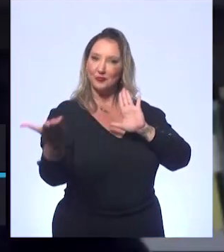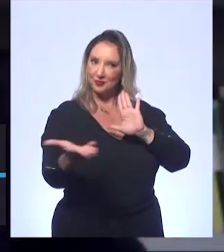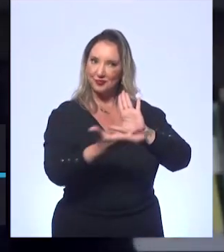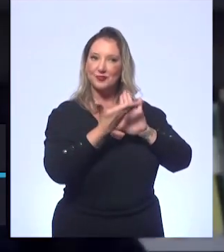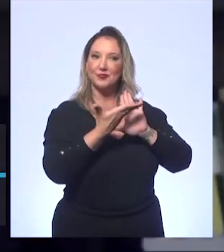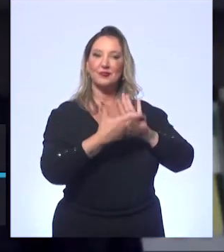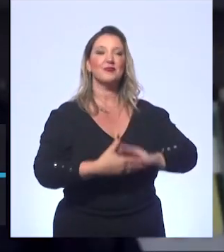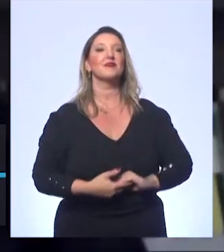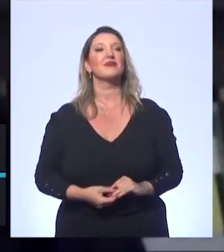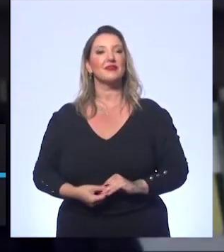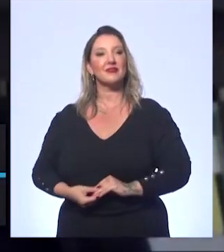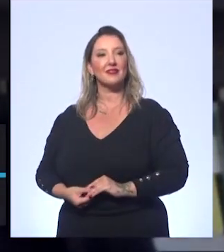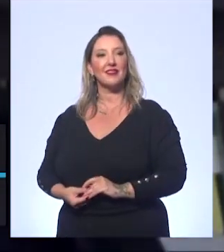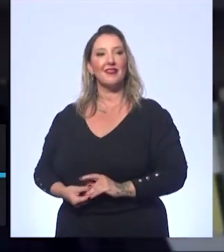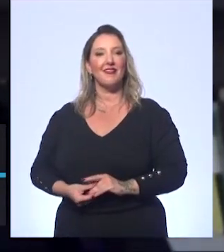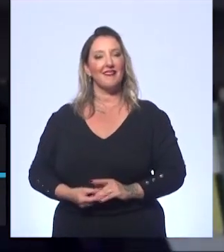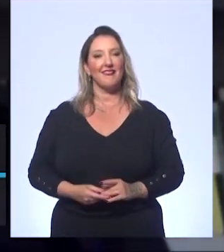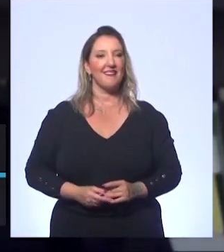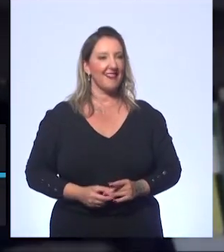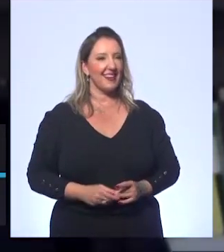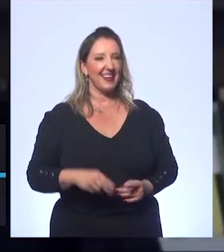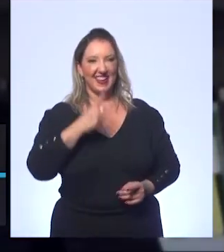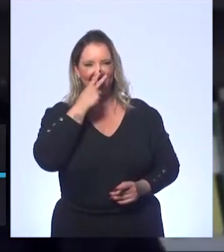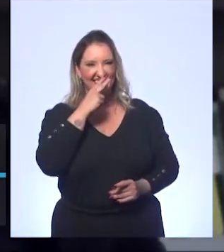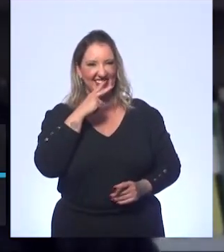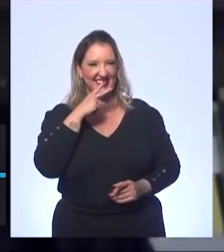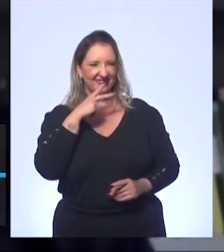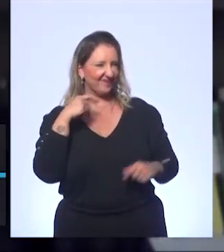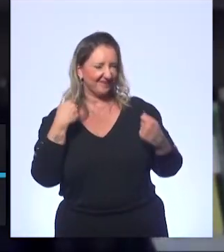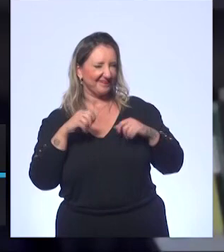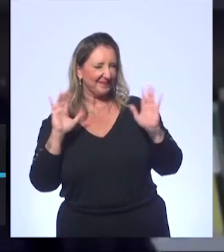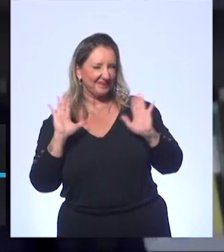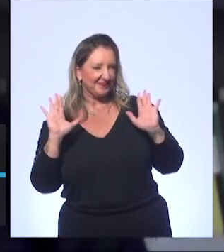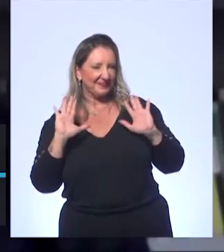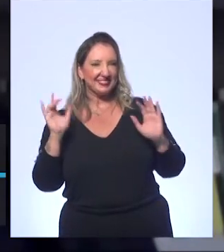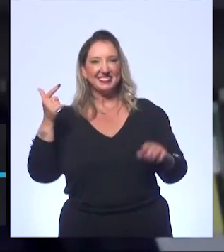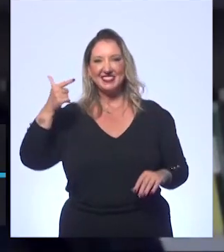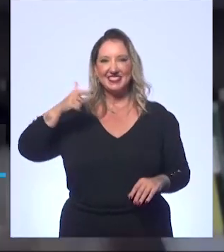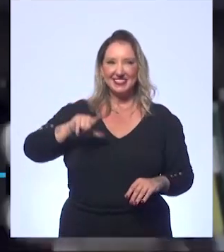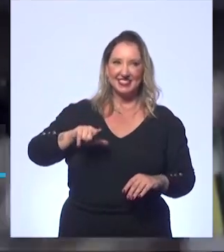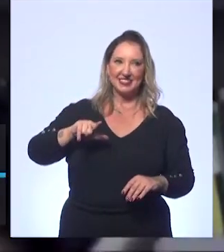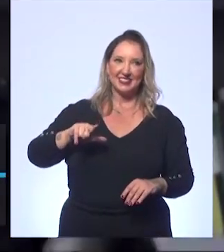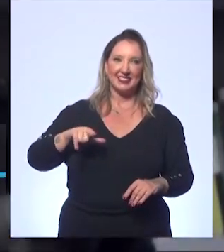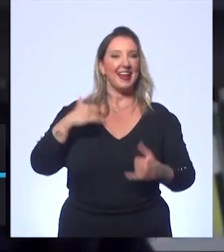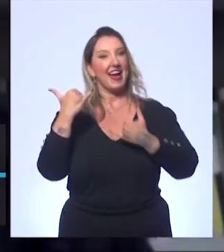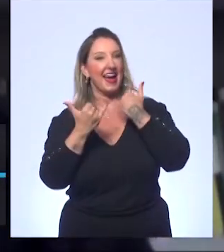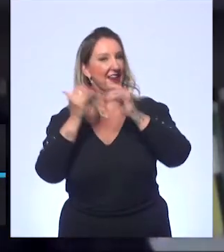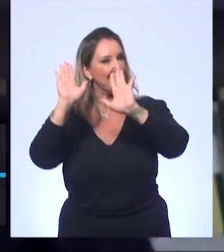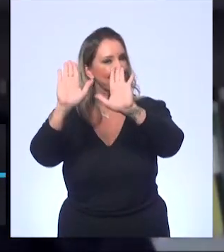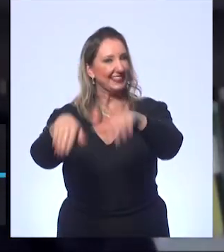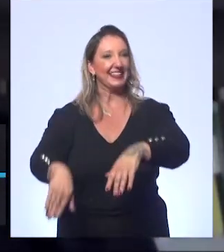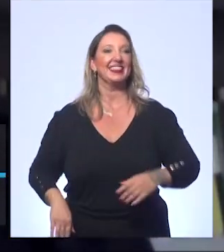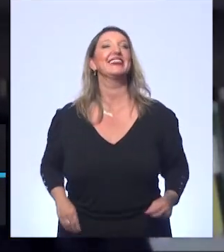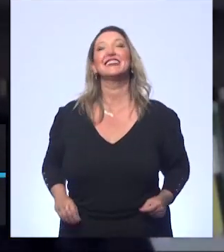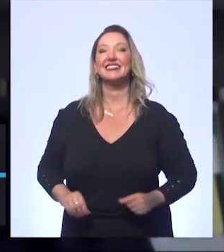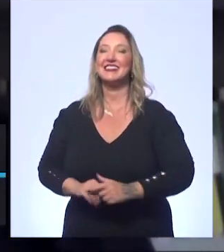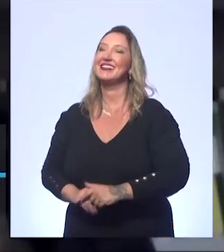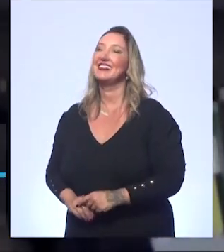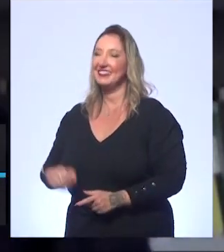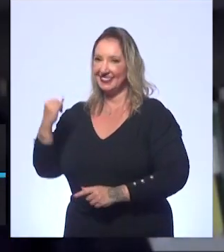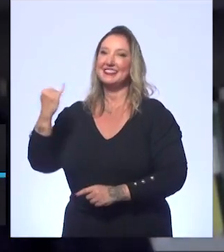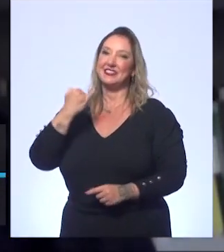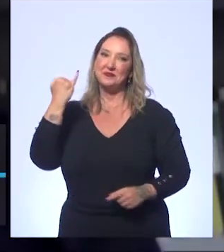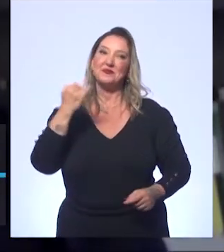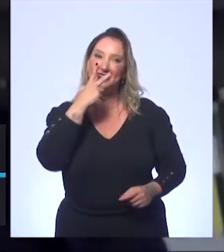Ah, sim. Eu acho que eu preciso me apresentar, né, de novo. Ah, brincadeira. Olha, gente, eu acho que é